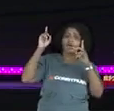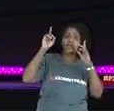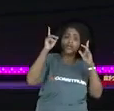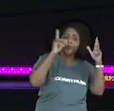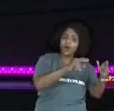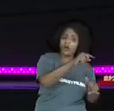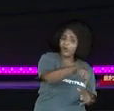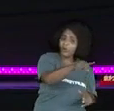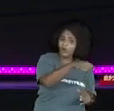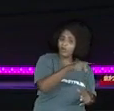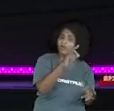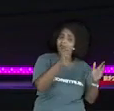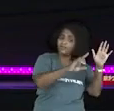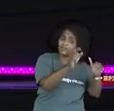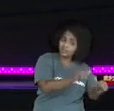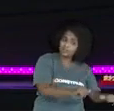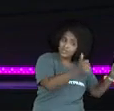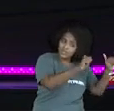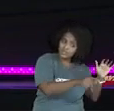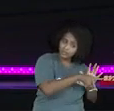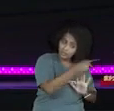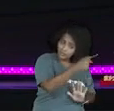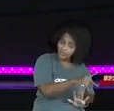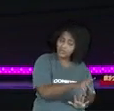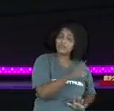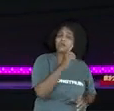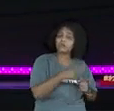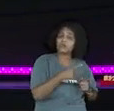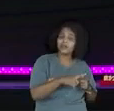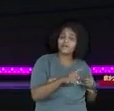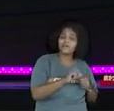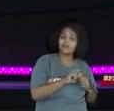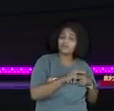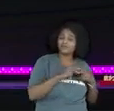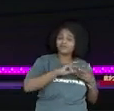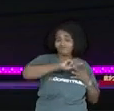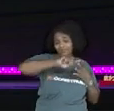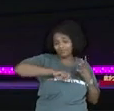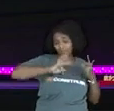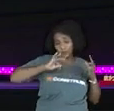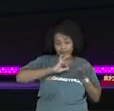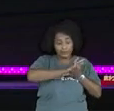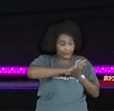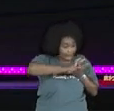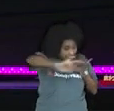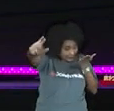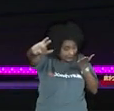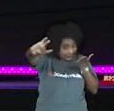ações porque o adorarem os seus Deuses elas fazem todo tipo de coisas repugnantes